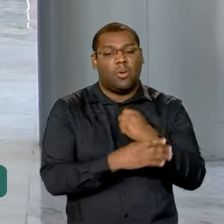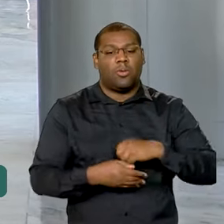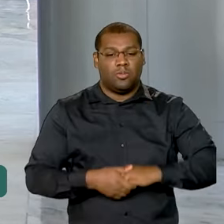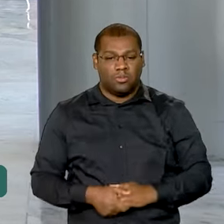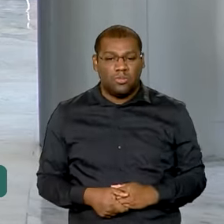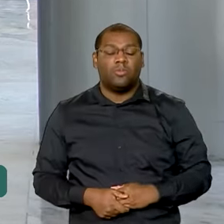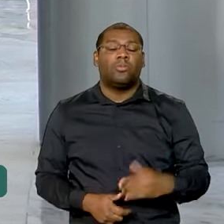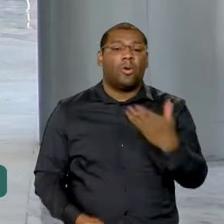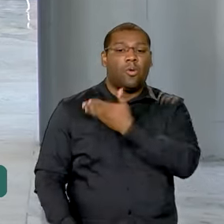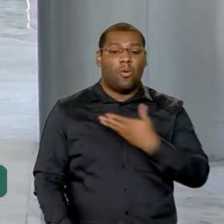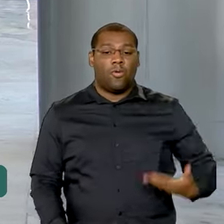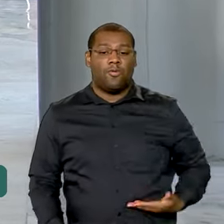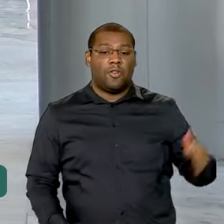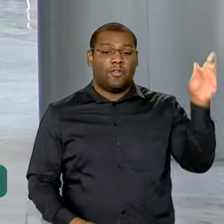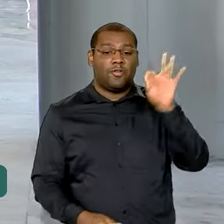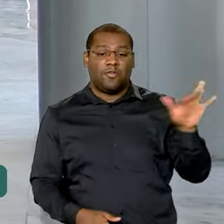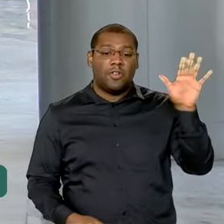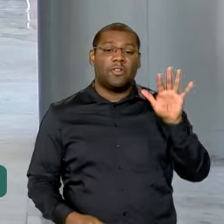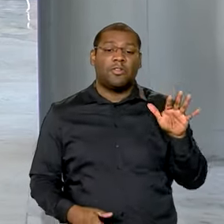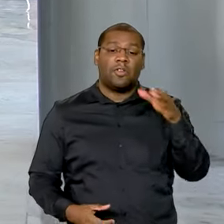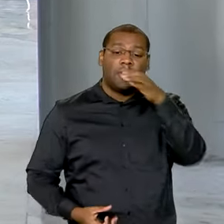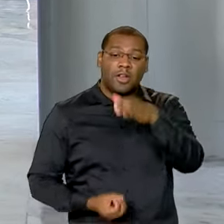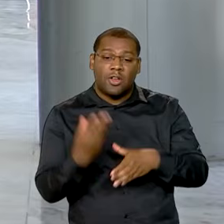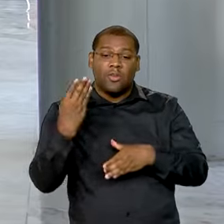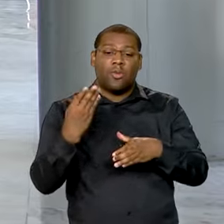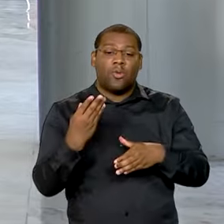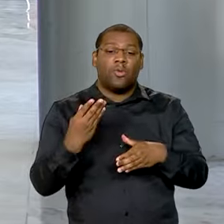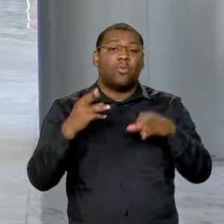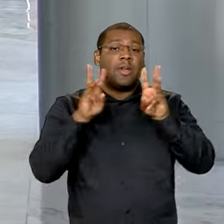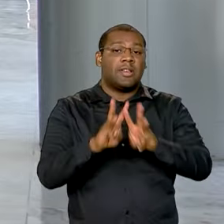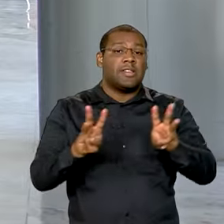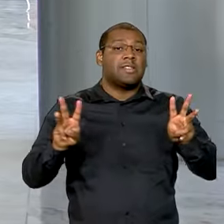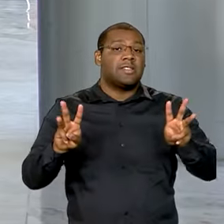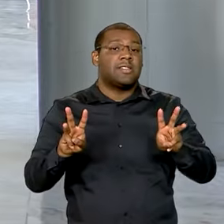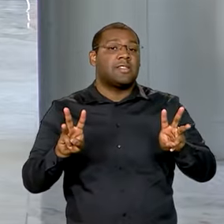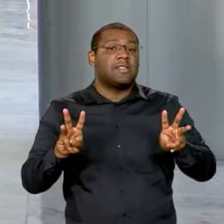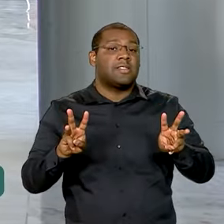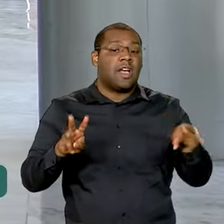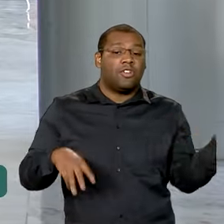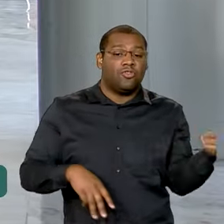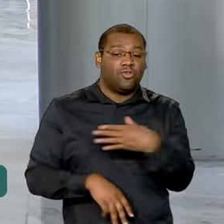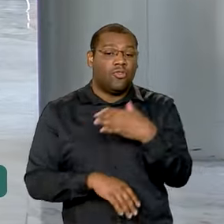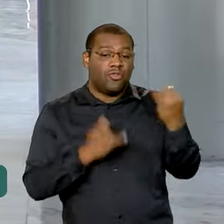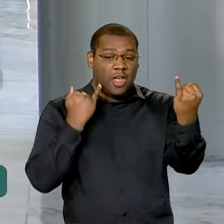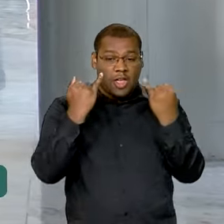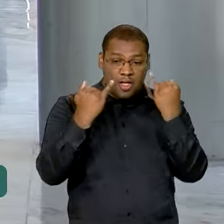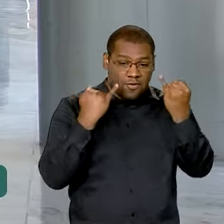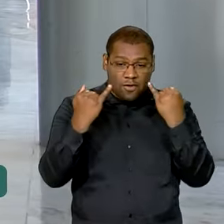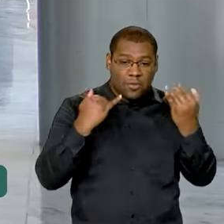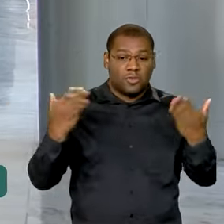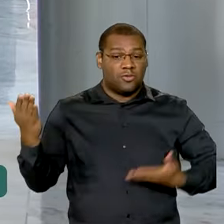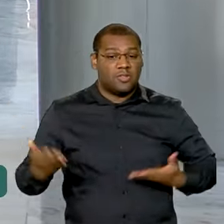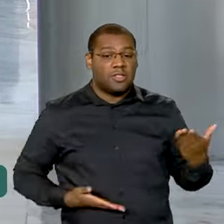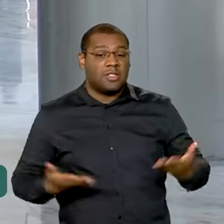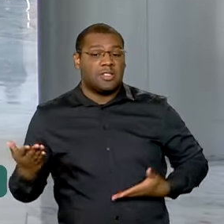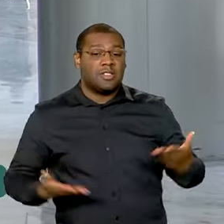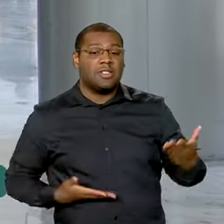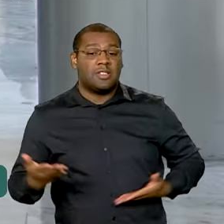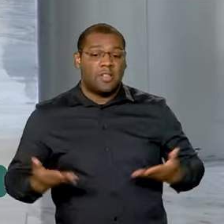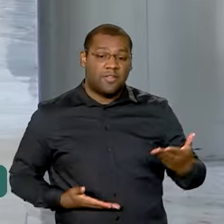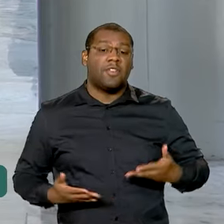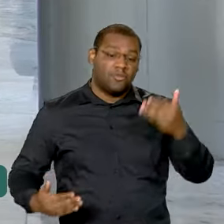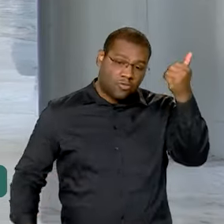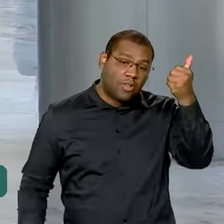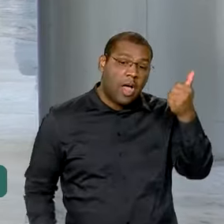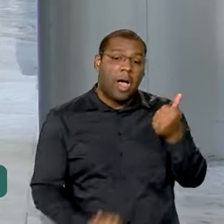que o governo federal lançou um novo portal para concentrar as informações, serviços e notícias sobre o